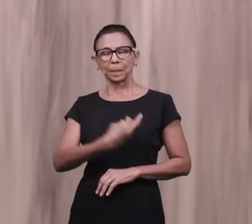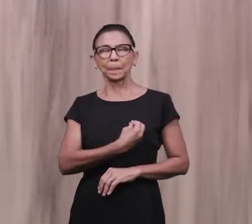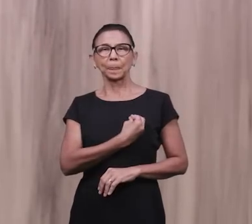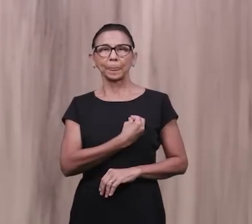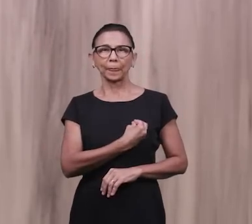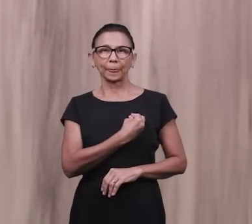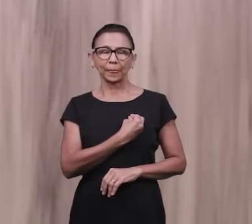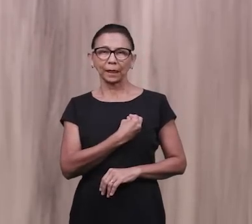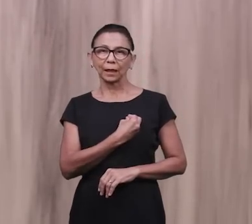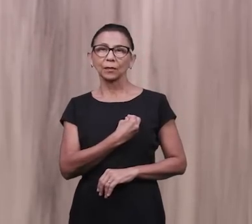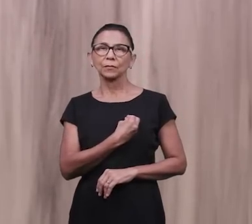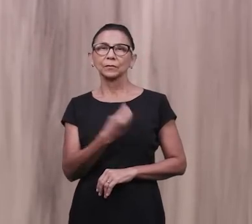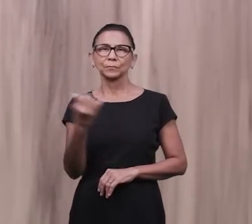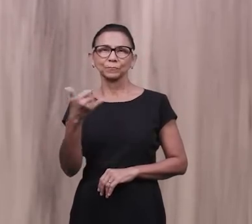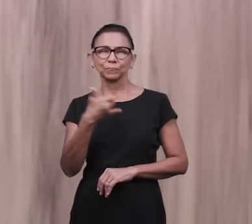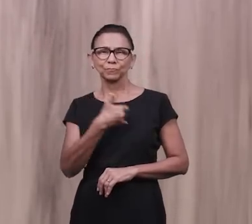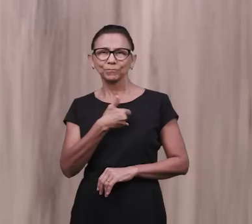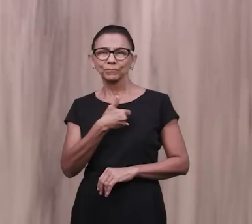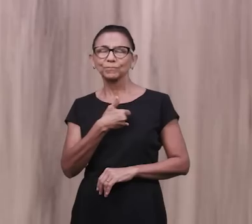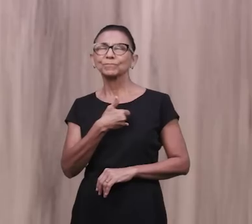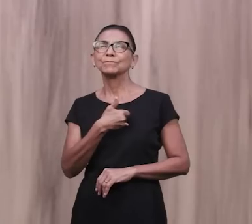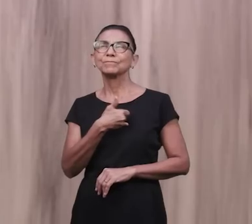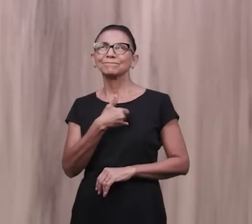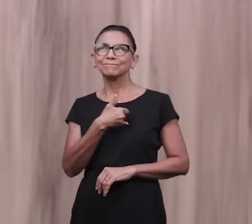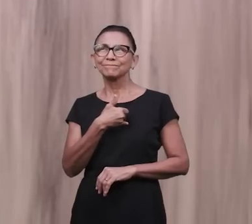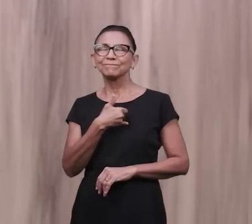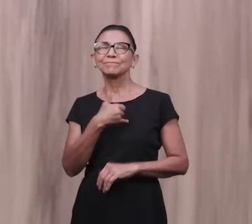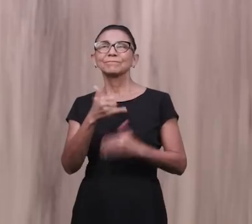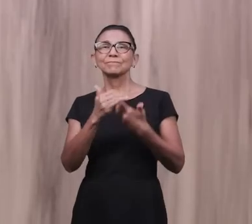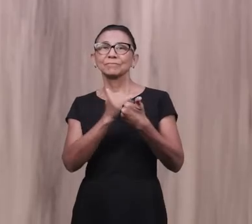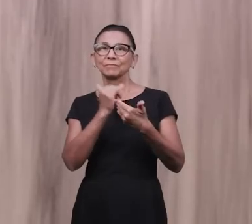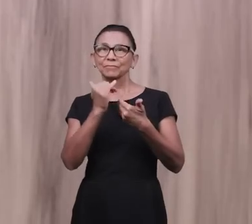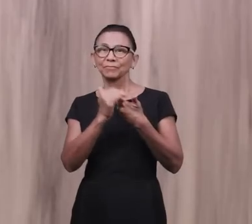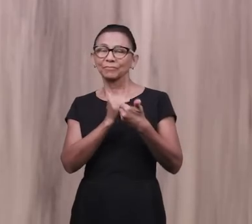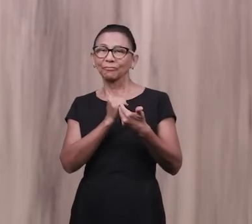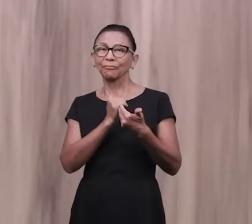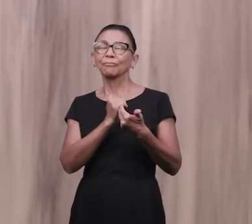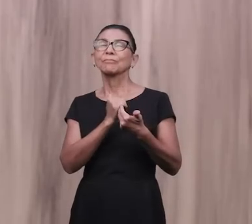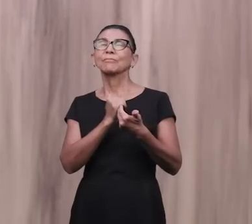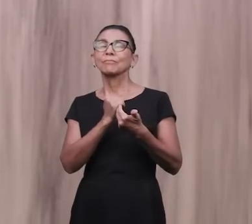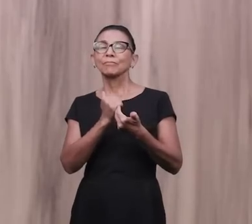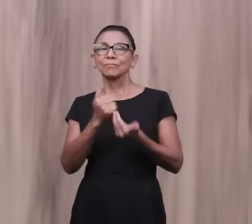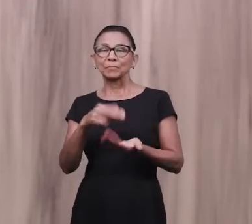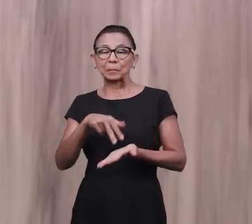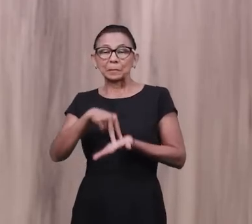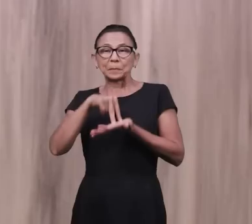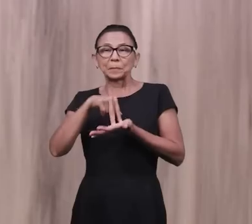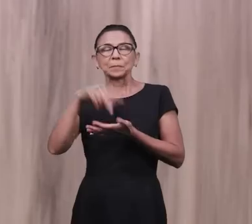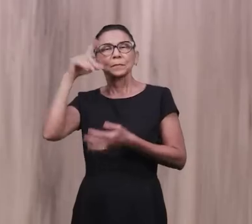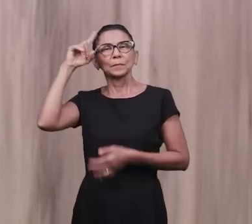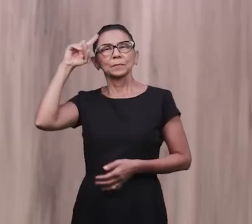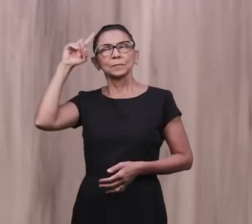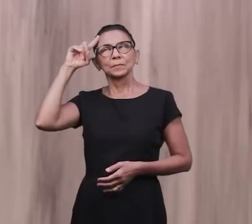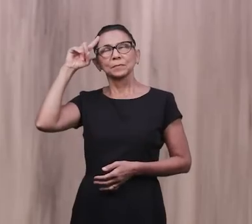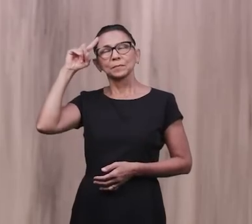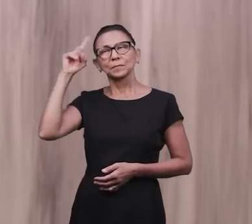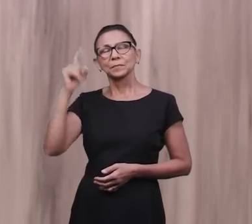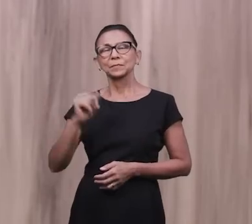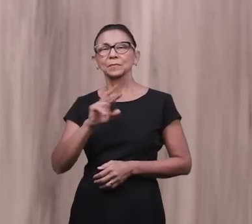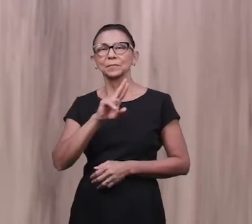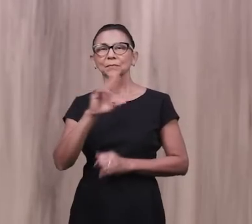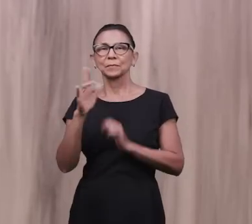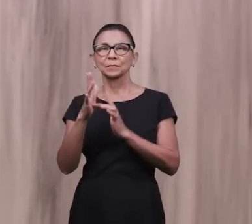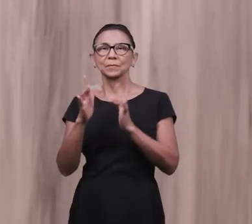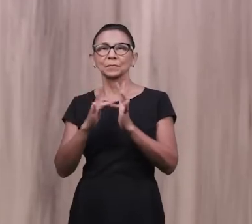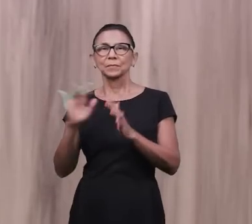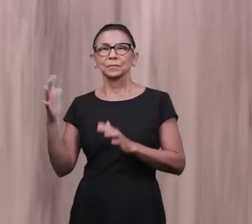eficaz, que tem alcançado os nossos corações de maneira maravilhosa, tem nos instruído, tem sido o nosso sustento a cada dia. Te bendizemos